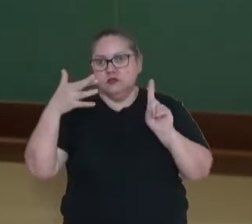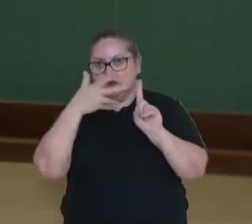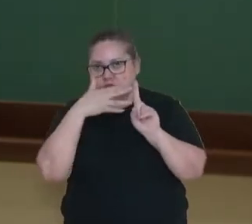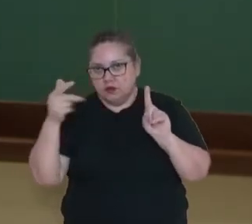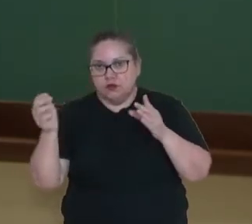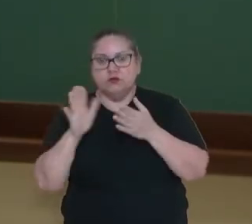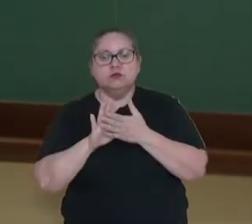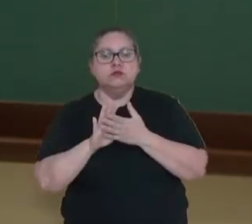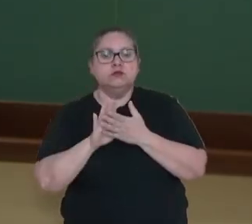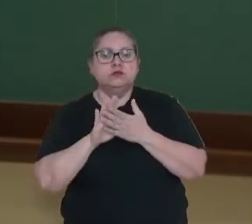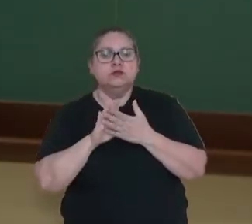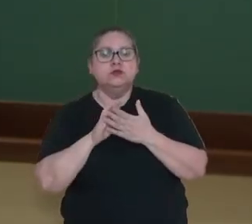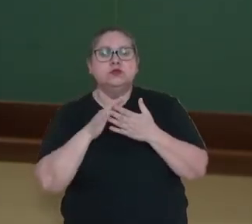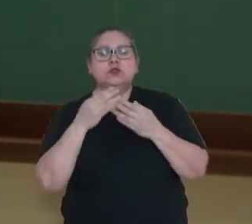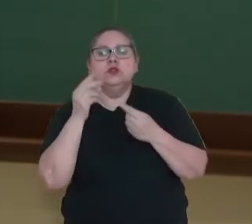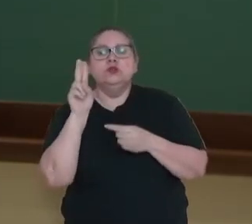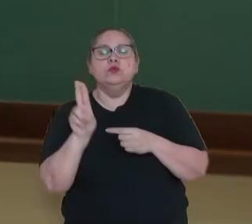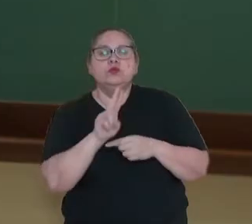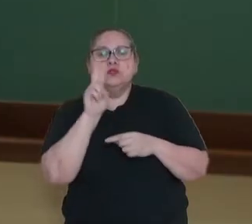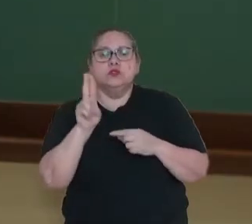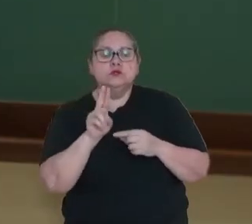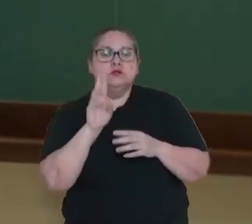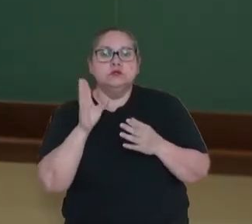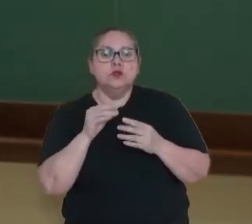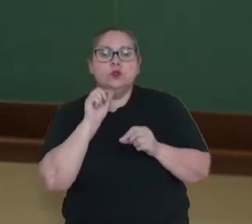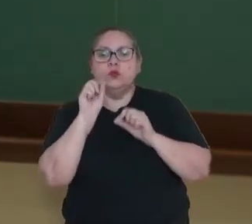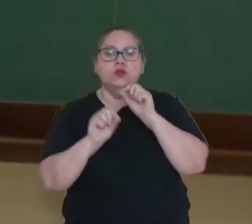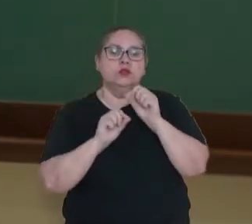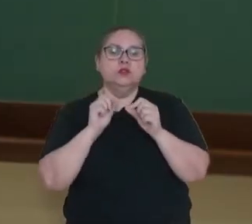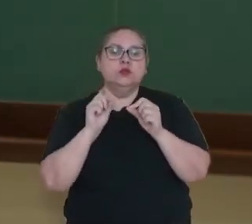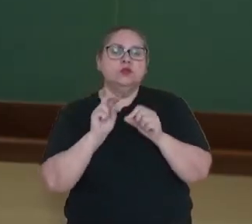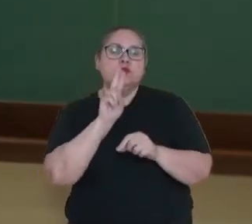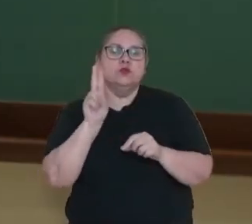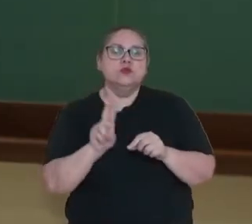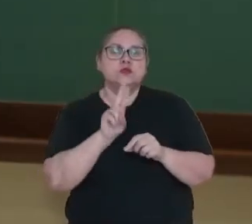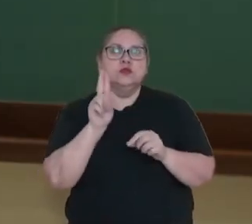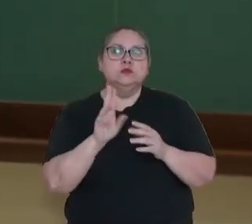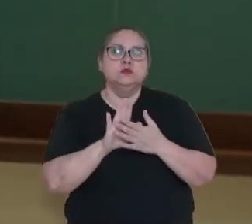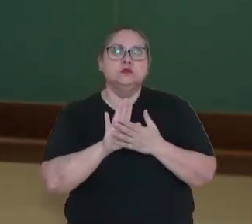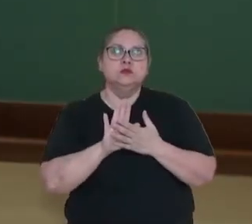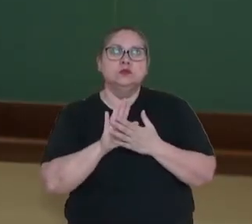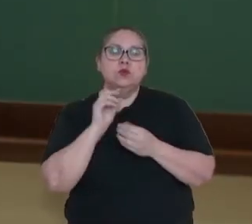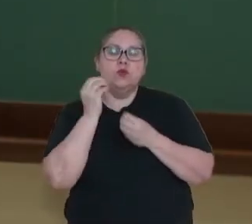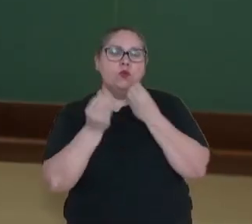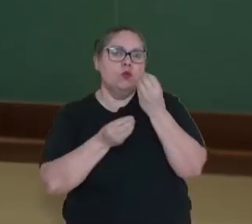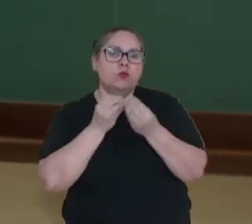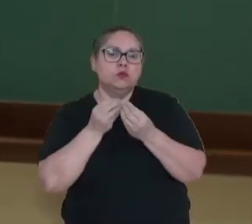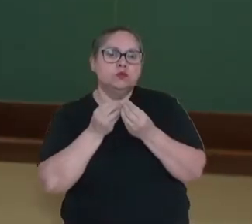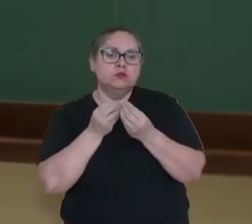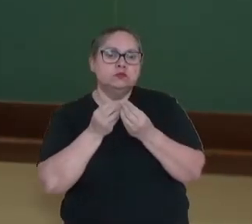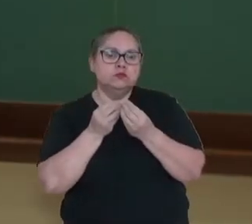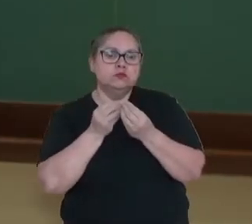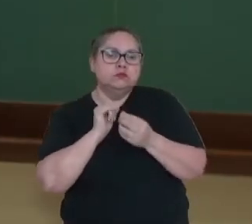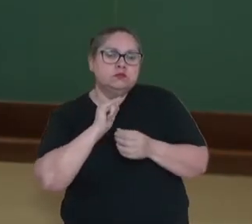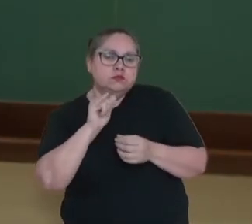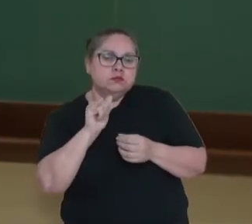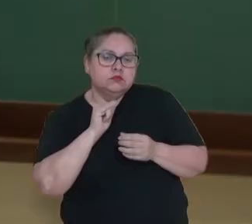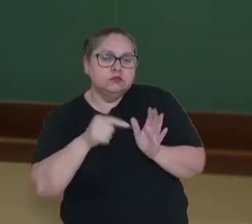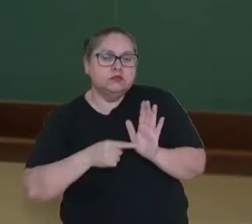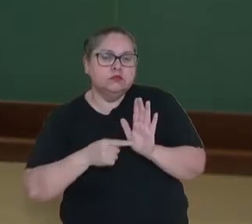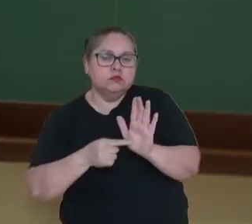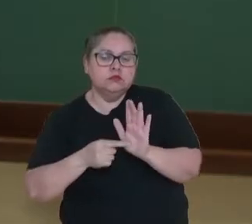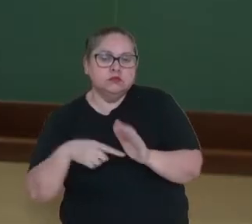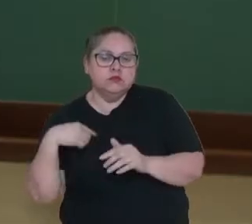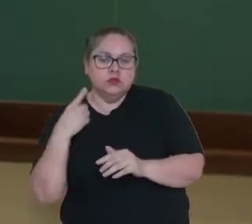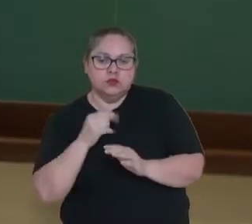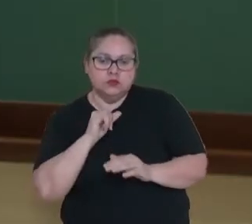quando nós estamos utilizando ela, o que nós estamos usando, né? Como que nós estamos transmitindo as